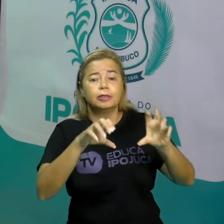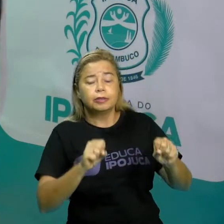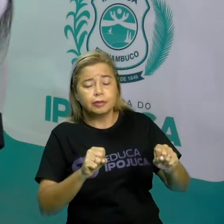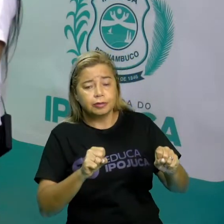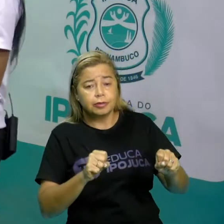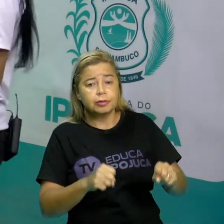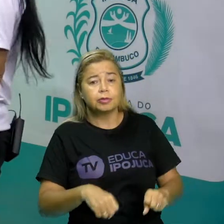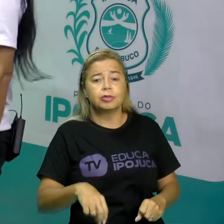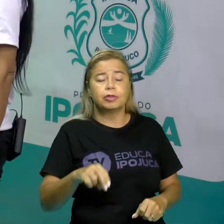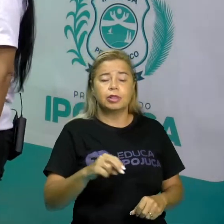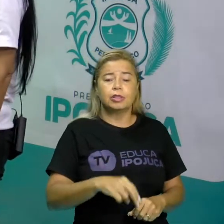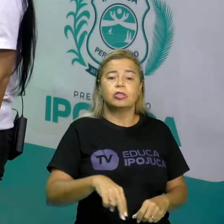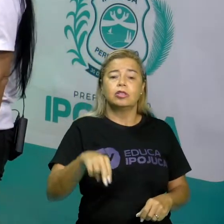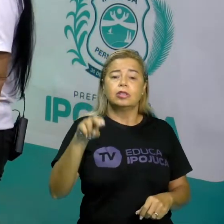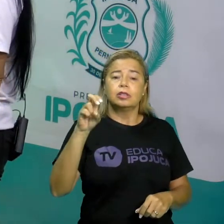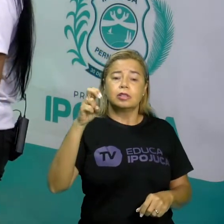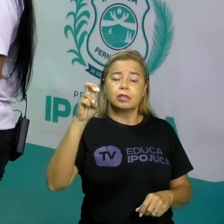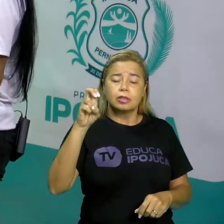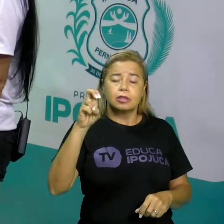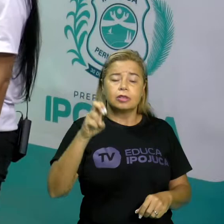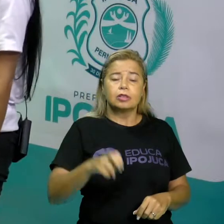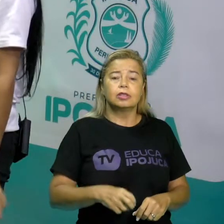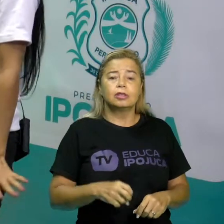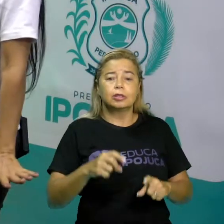casinhas das classes.